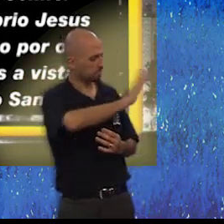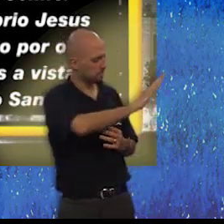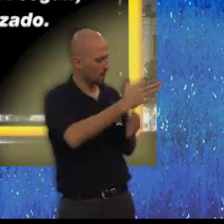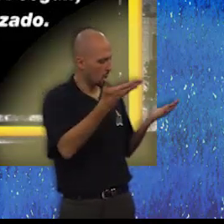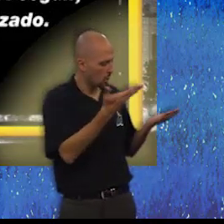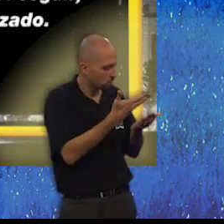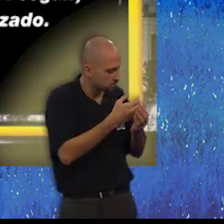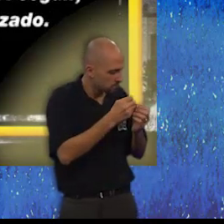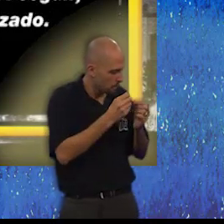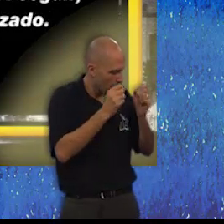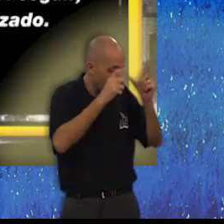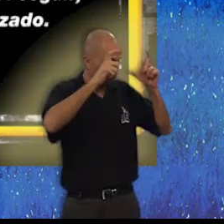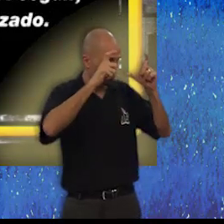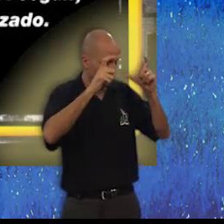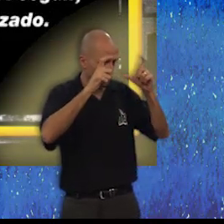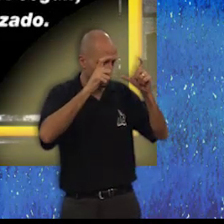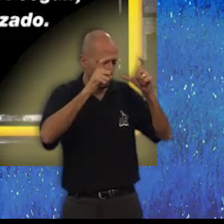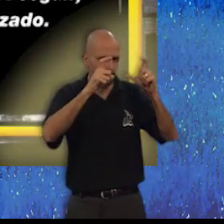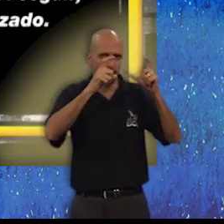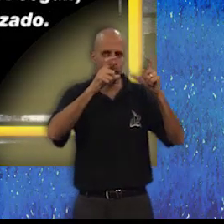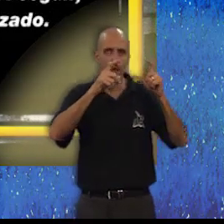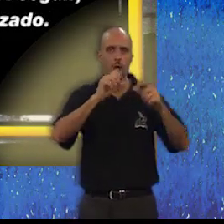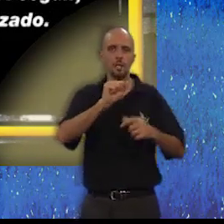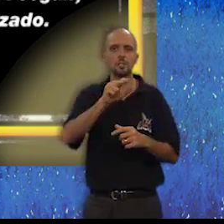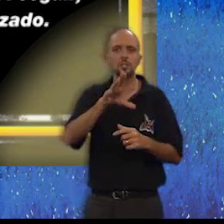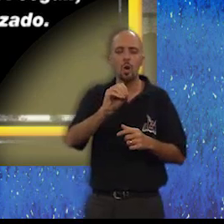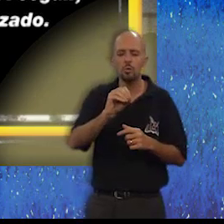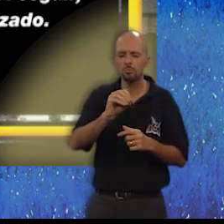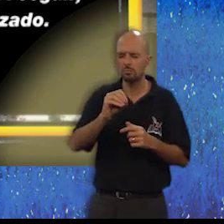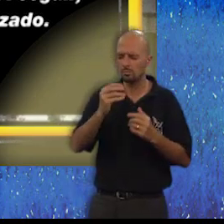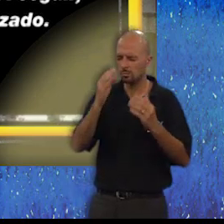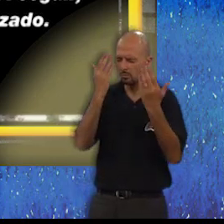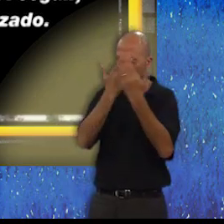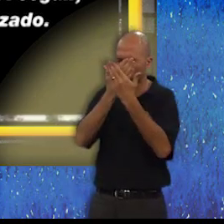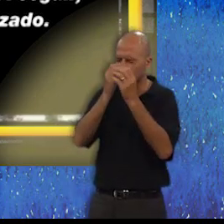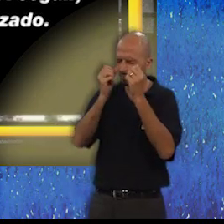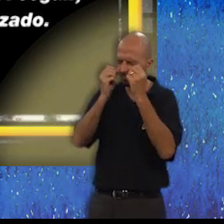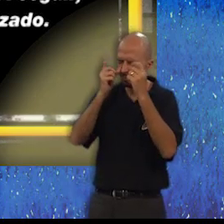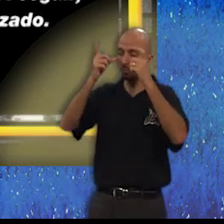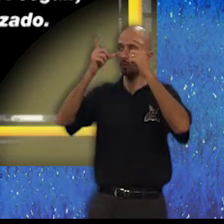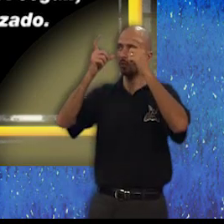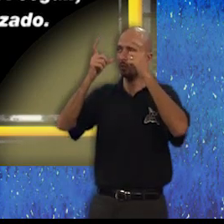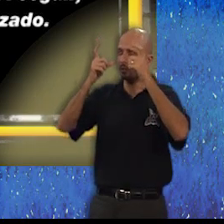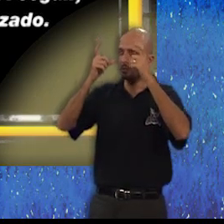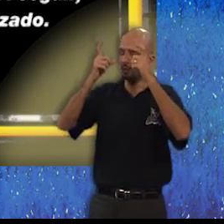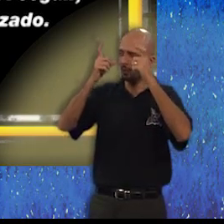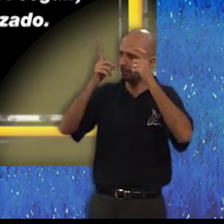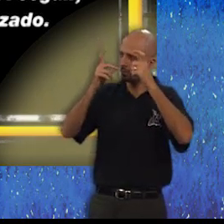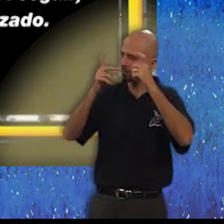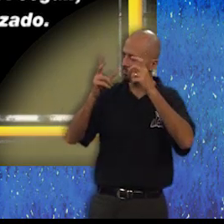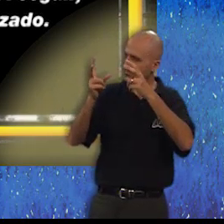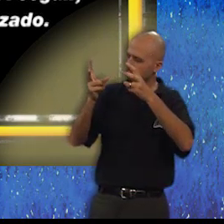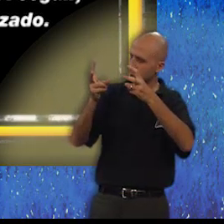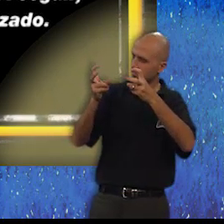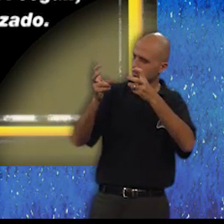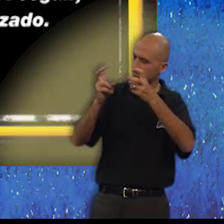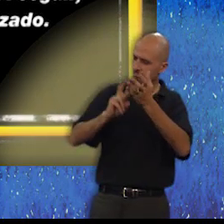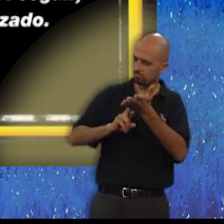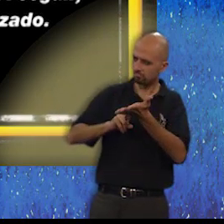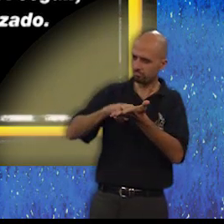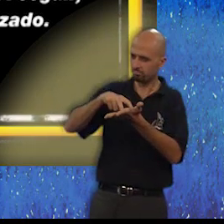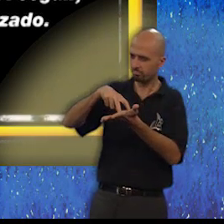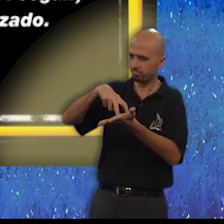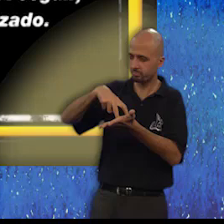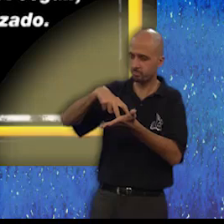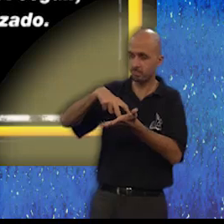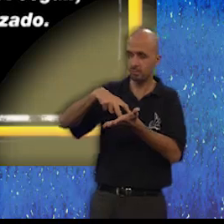Santo. Imediatamente lhe caíram dos olhos como que umas escamas e tornou a ver. A seguir, levantou-se e